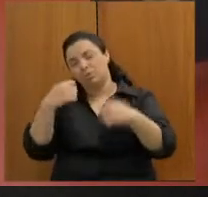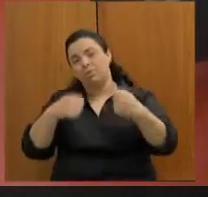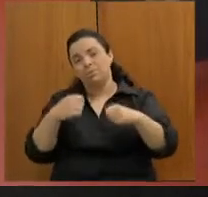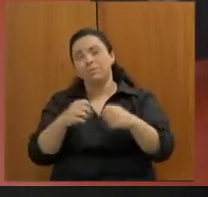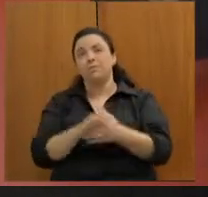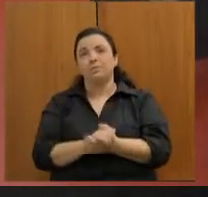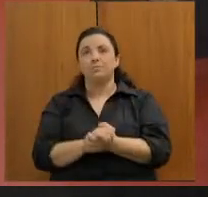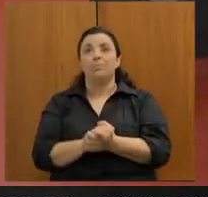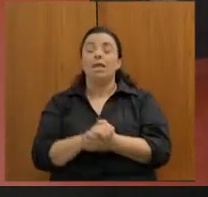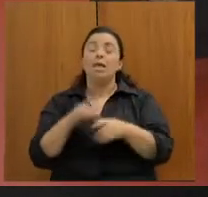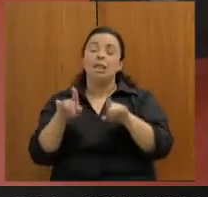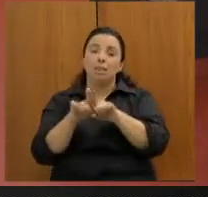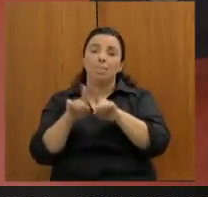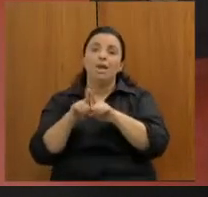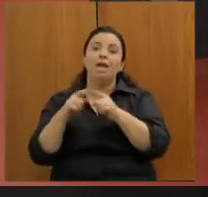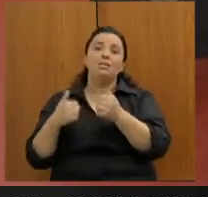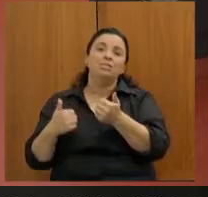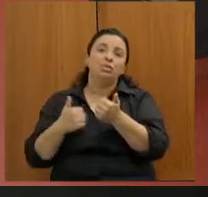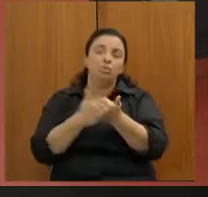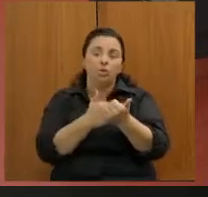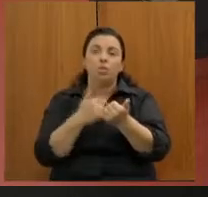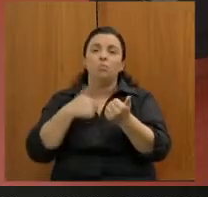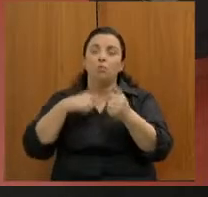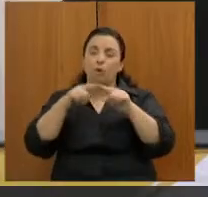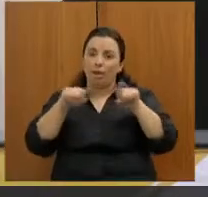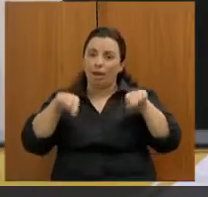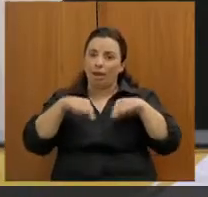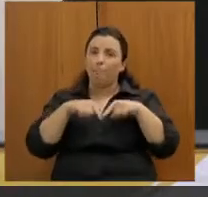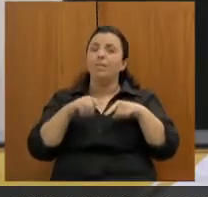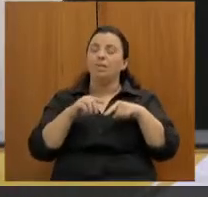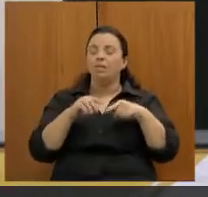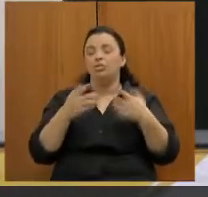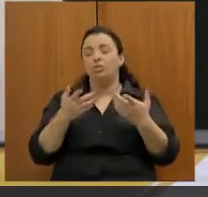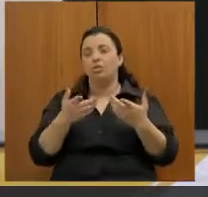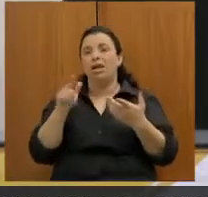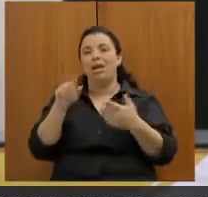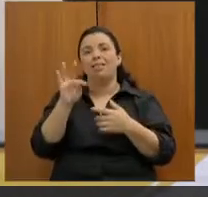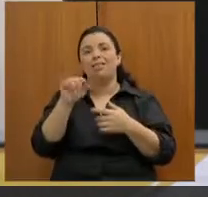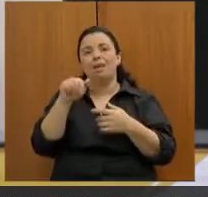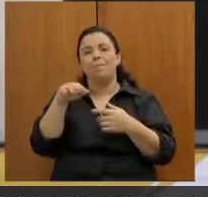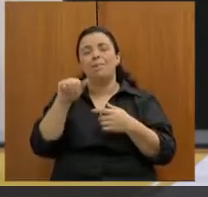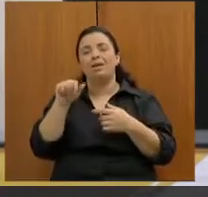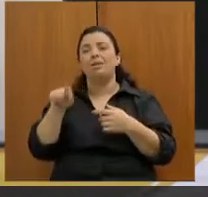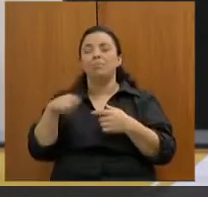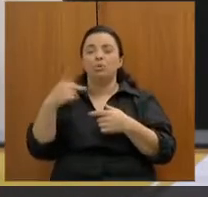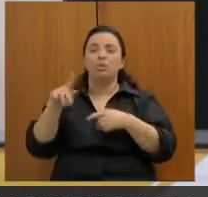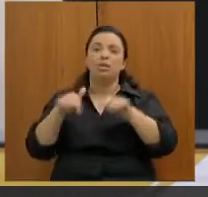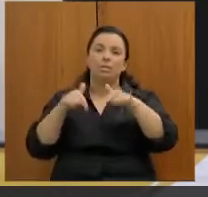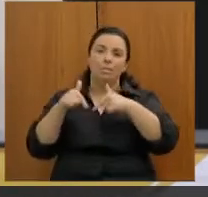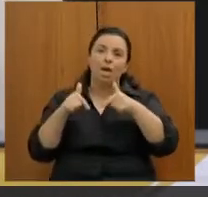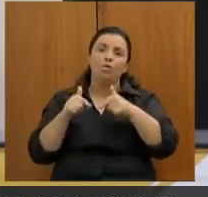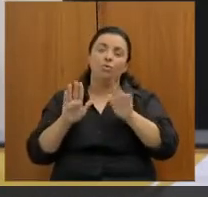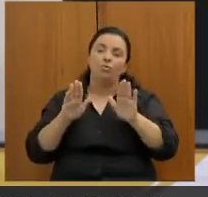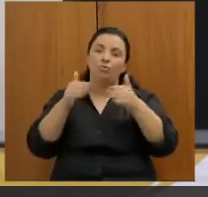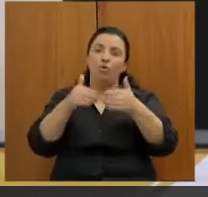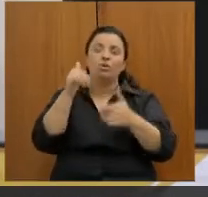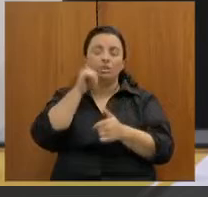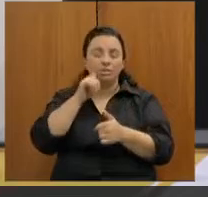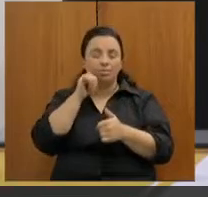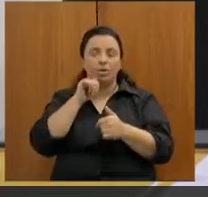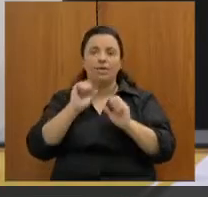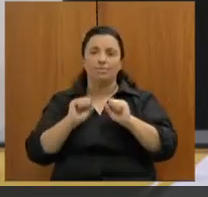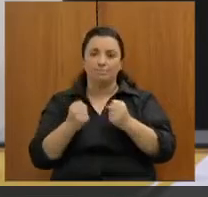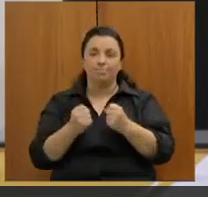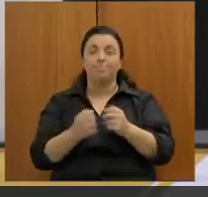Assessoria do meu gabinete na pessoa da Tâmara pelo trabalho que vem desenvolvendo em prol das mulheres foi também a partir